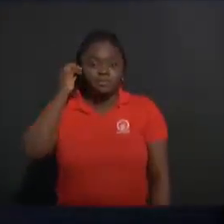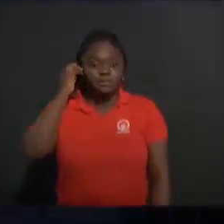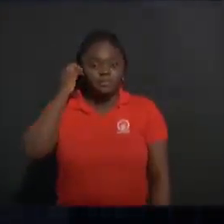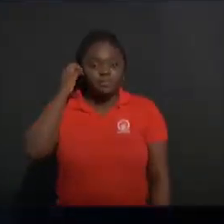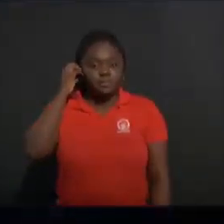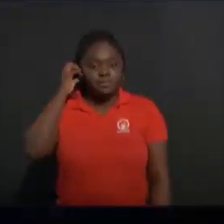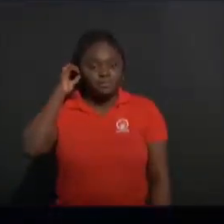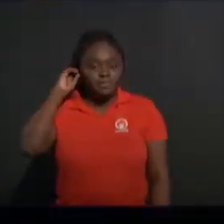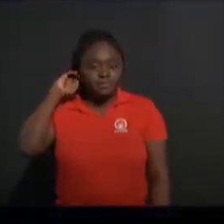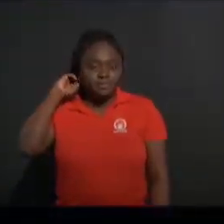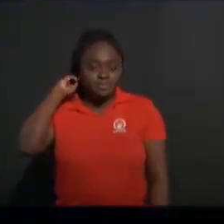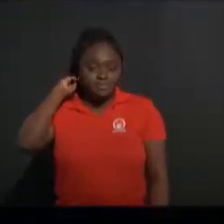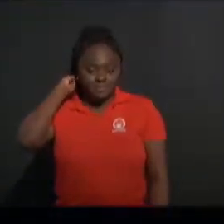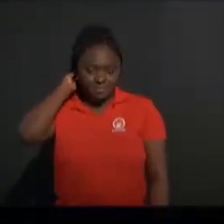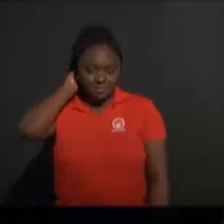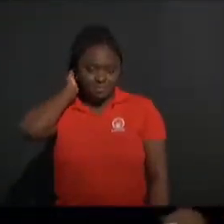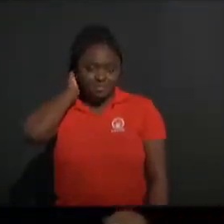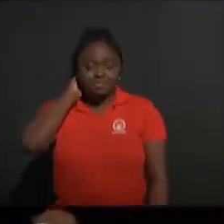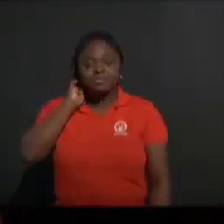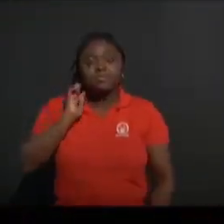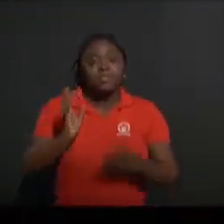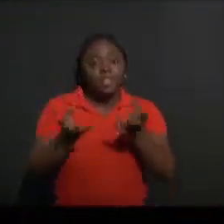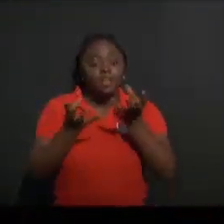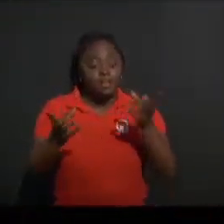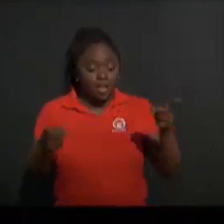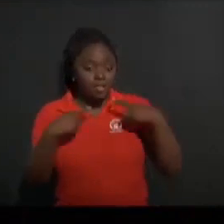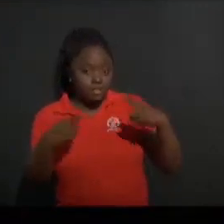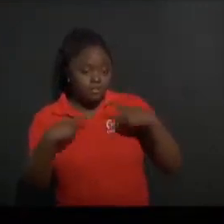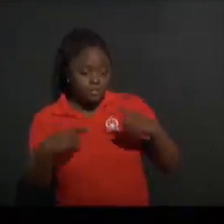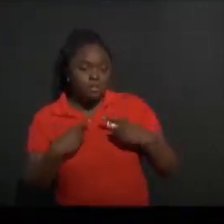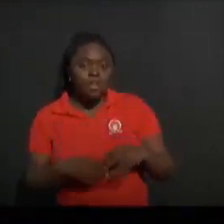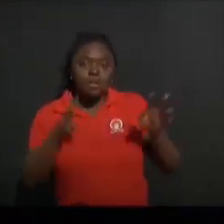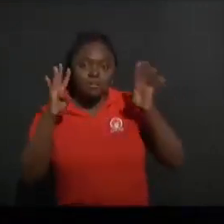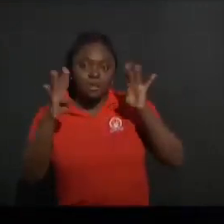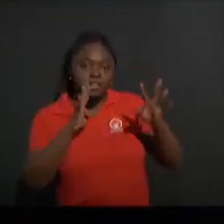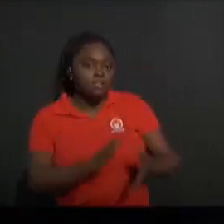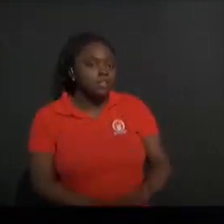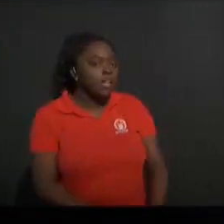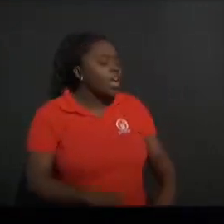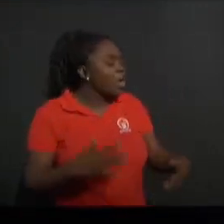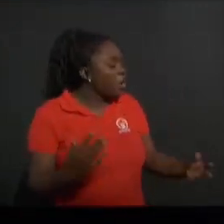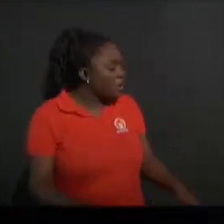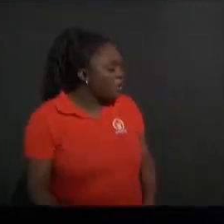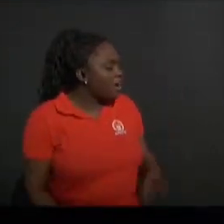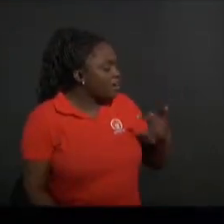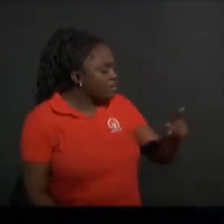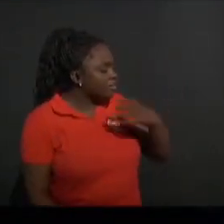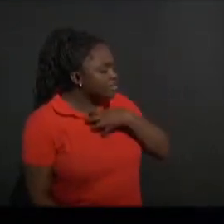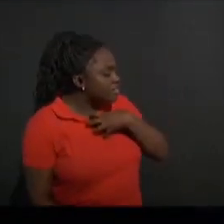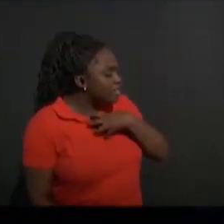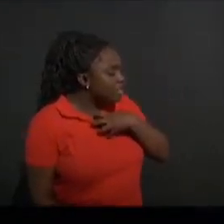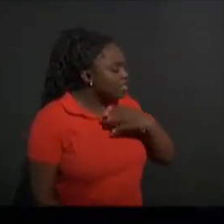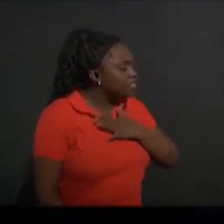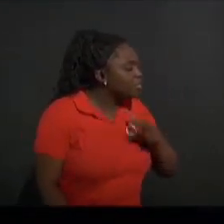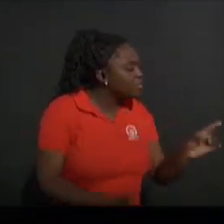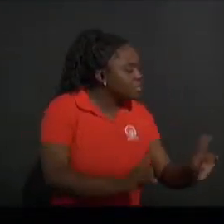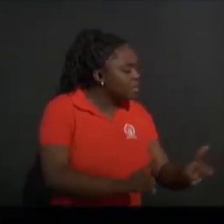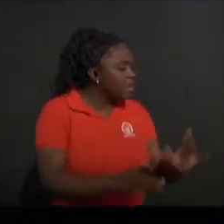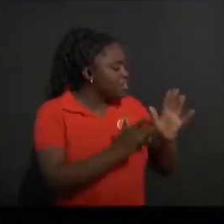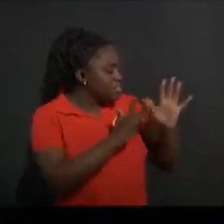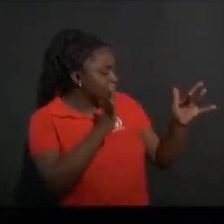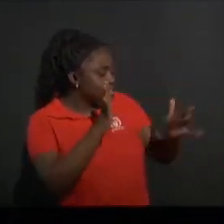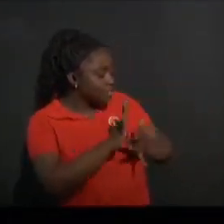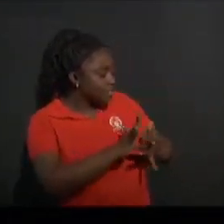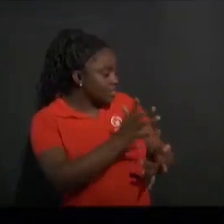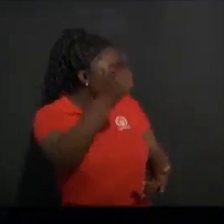Eu quero que você me zoa. Imagina nós dois lá falando assim: ô trouxa, não foi nem do seu jeito, nem do meu. Jesus fez